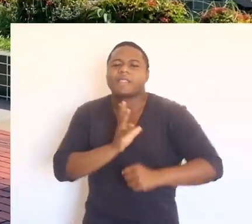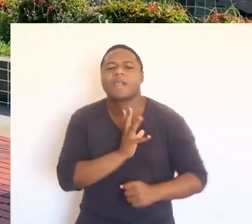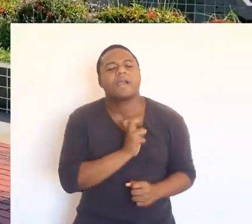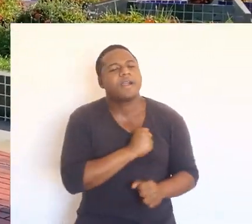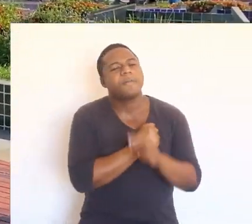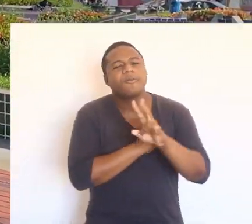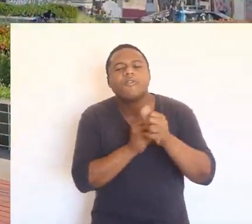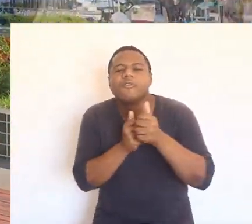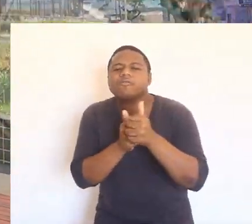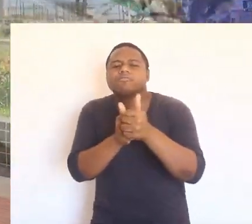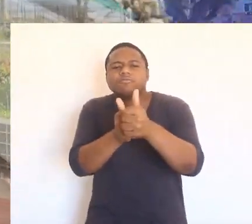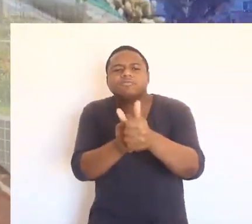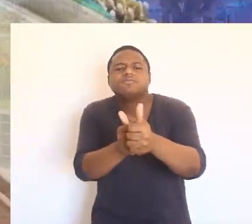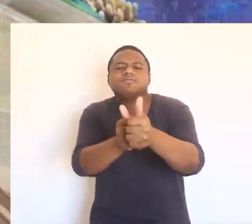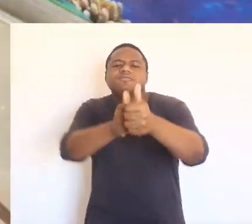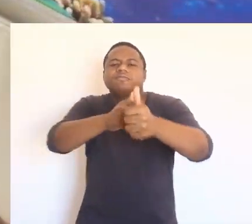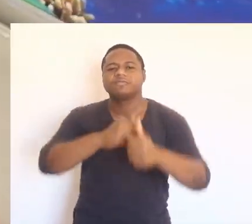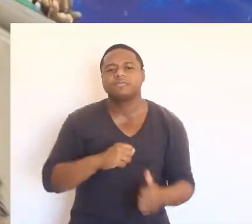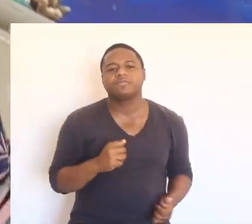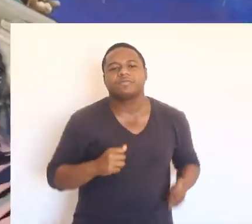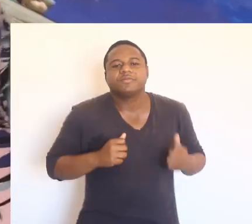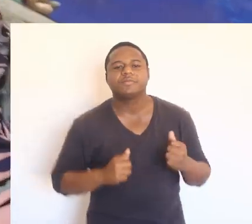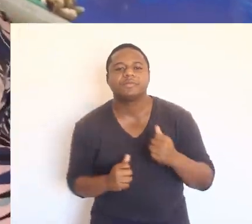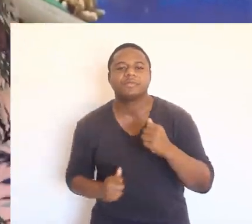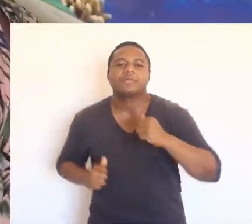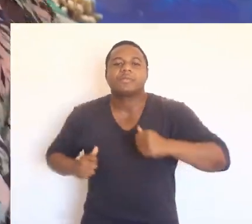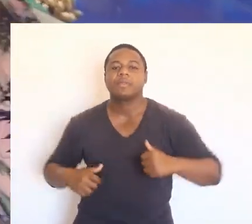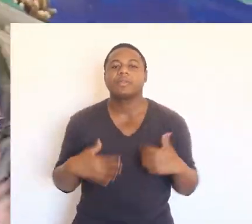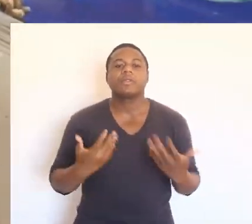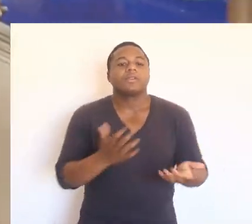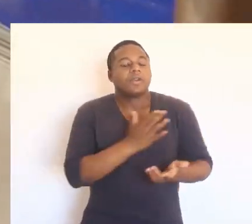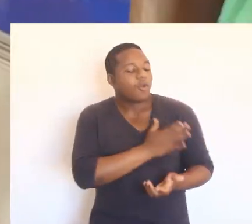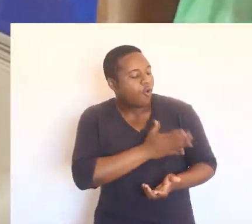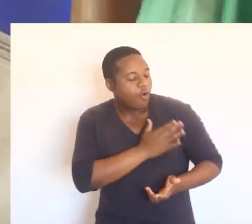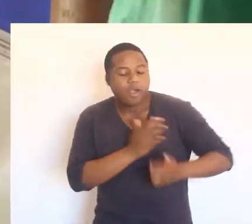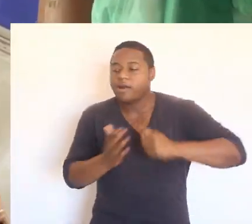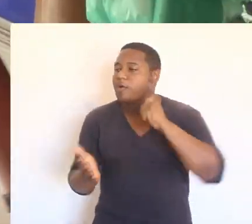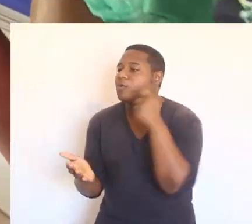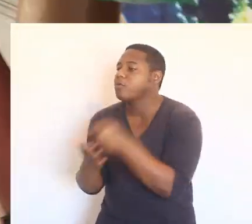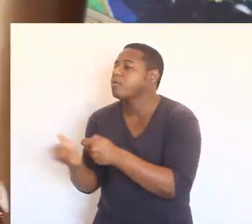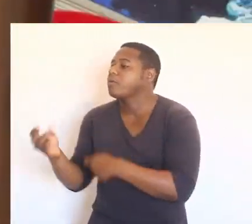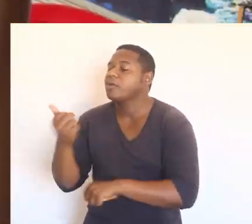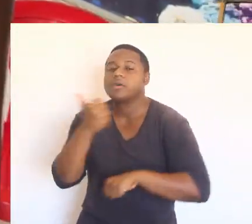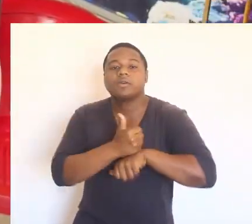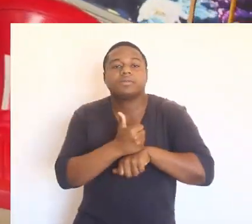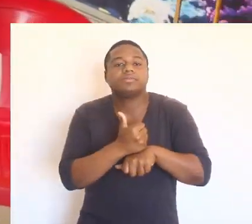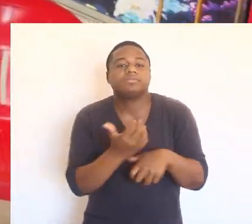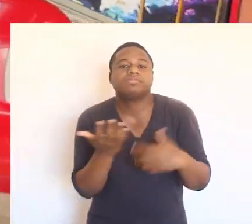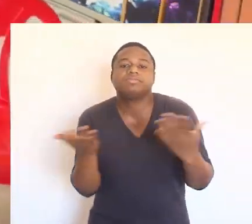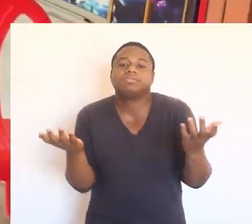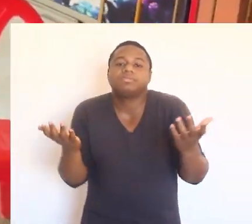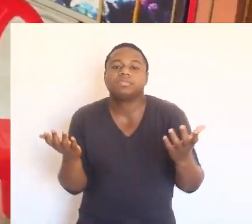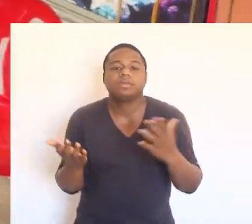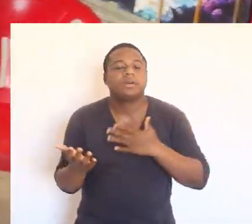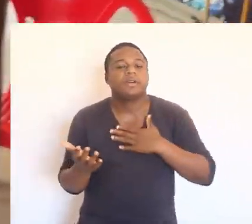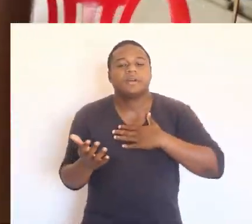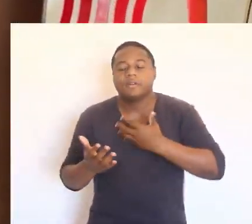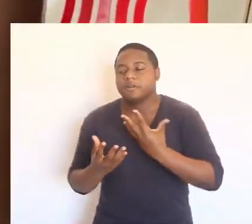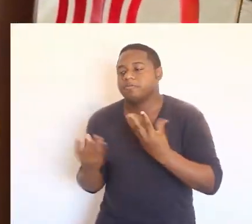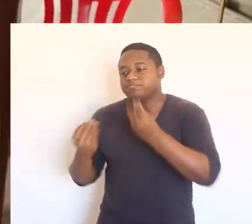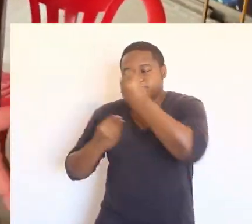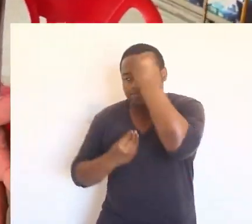caminhar. O amor vai nos guiar. E quanto custa o coração?